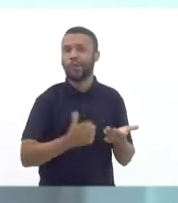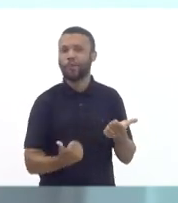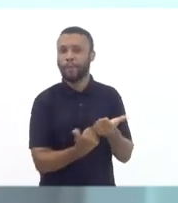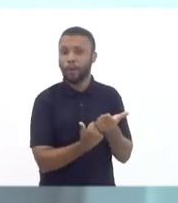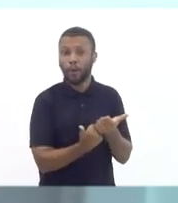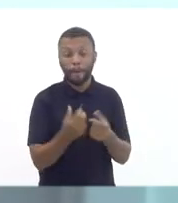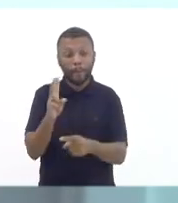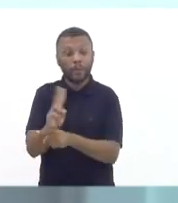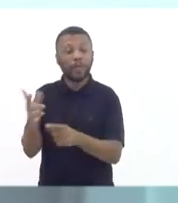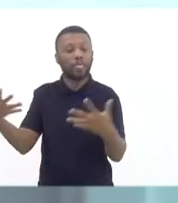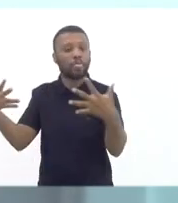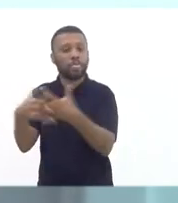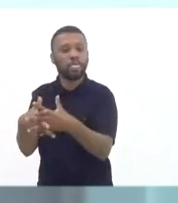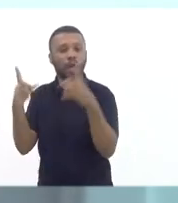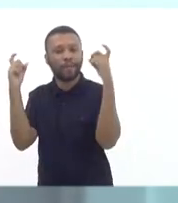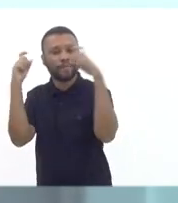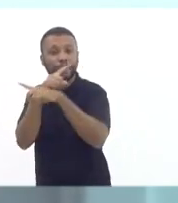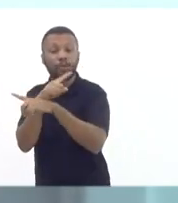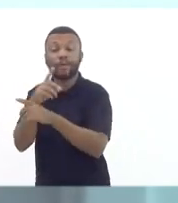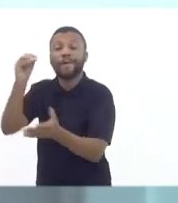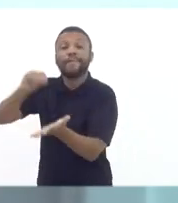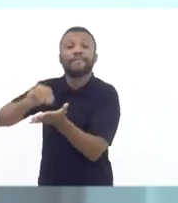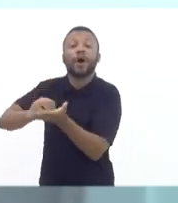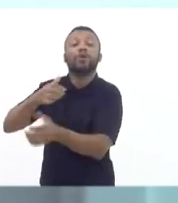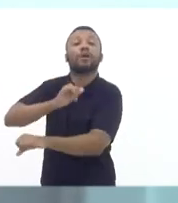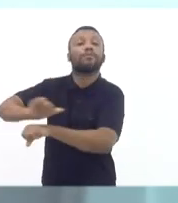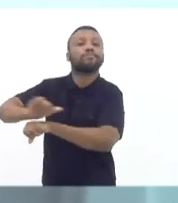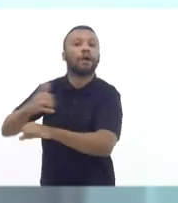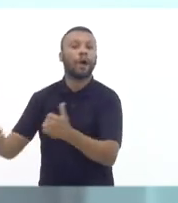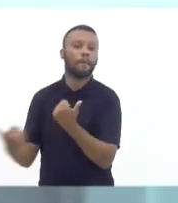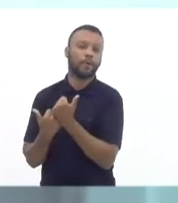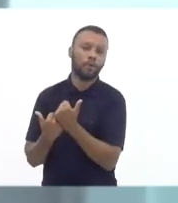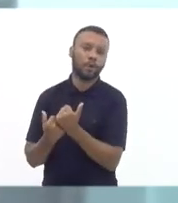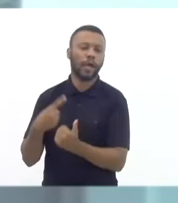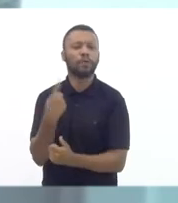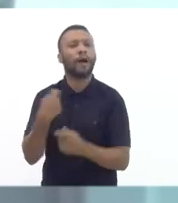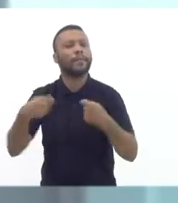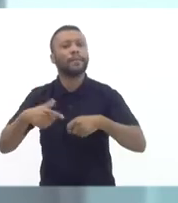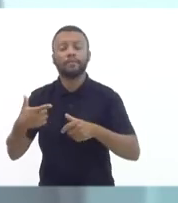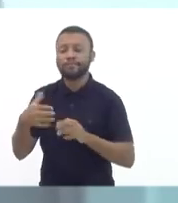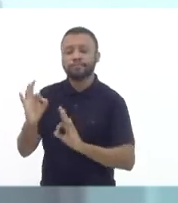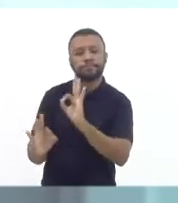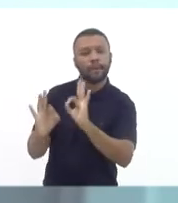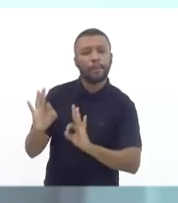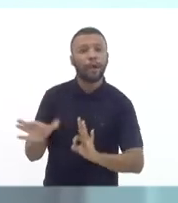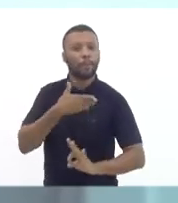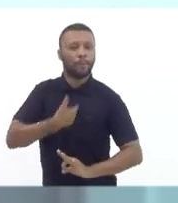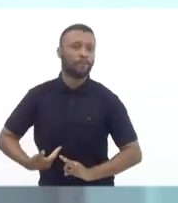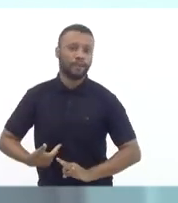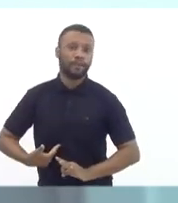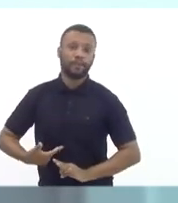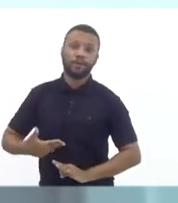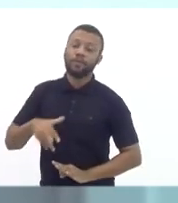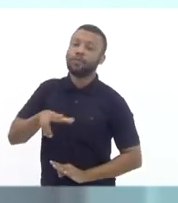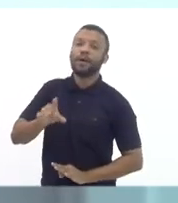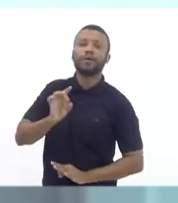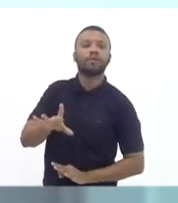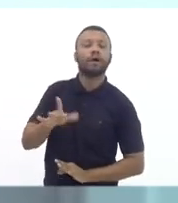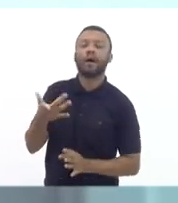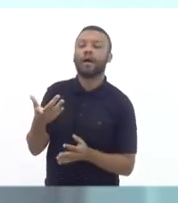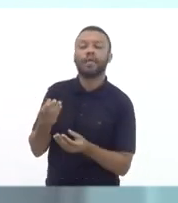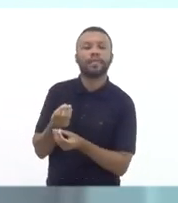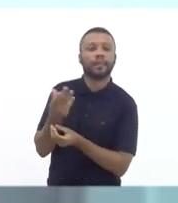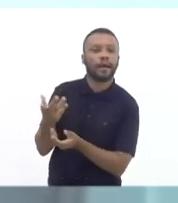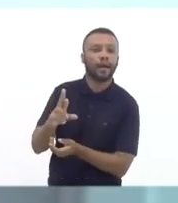protetor é mais complicado, ele não tem um recurso para fazer. E aí o que a gente precisa fazer como poder público? Não só dar a ração, não só dar